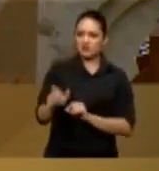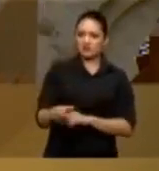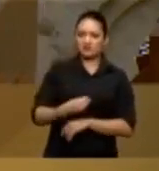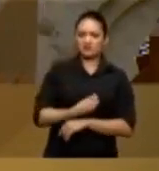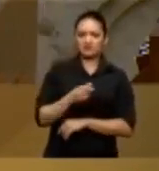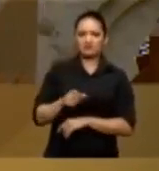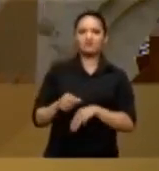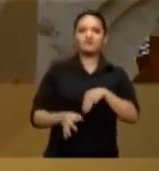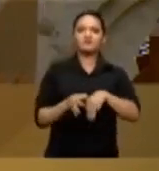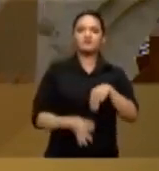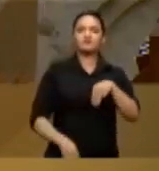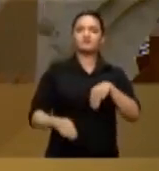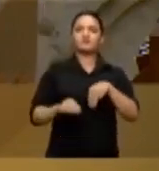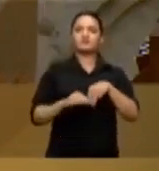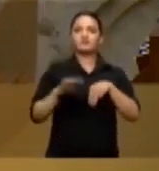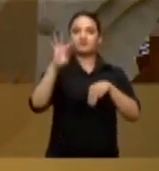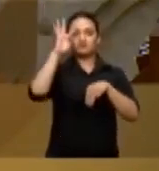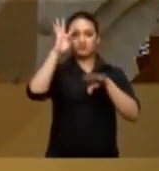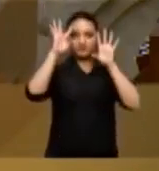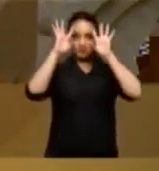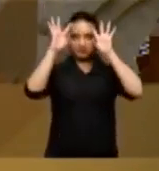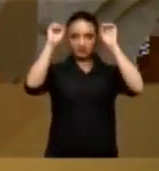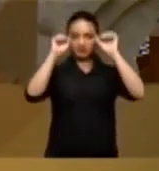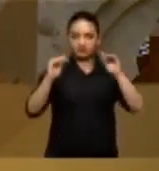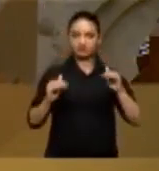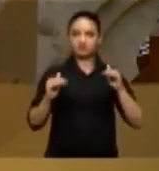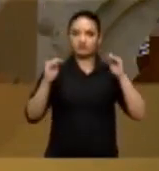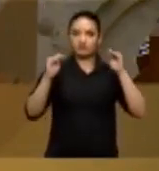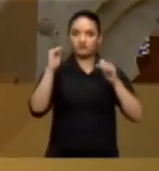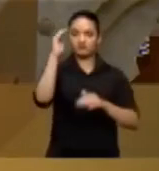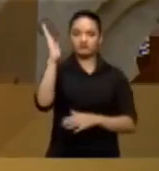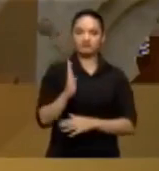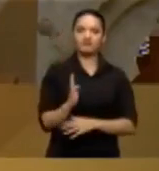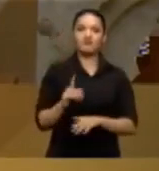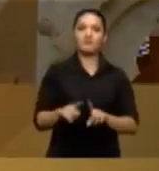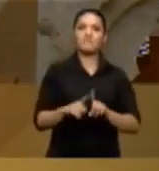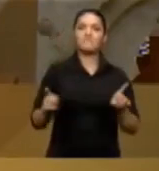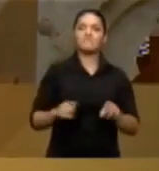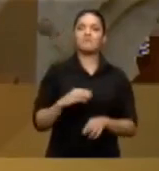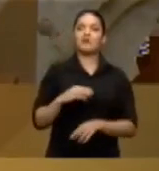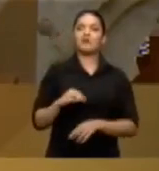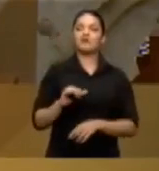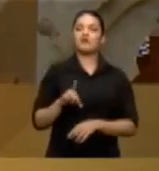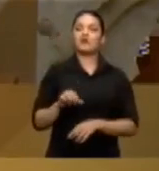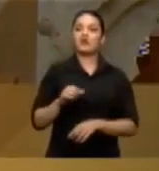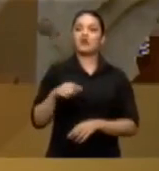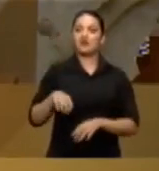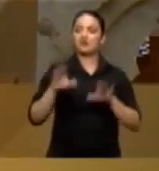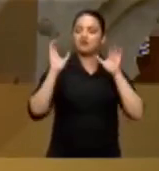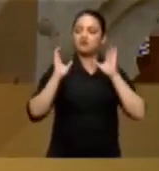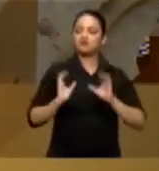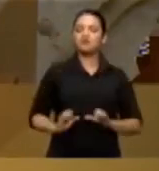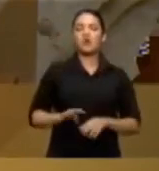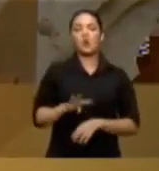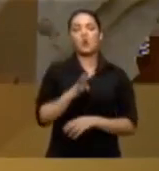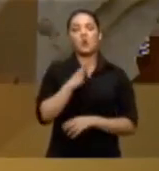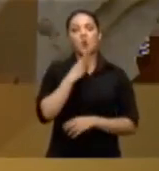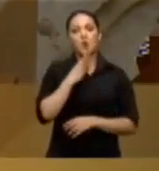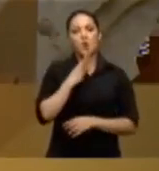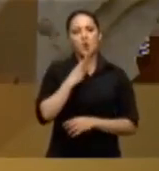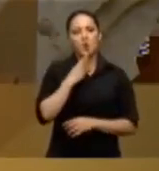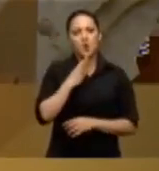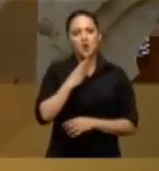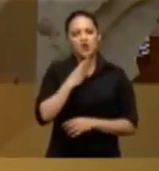não somente o ministro da Suprema Corte Brasileira, mas um cidadão do mundo, que conhece